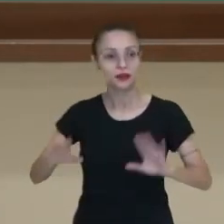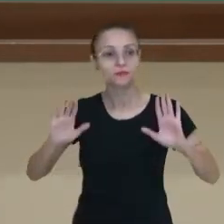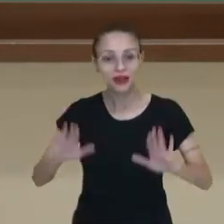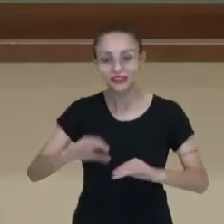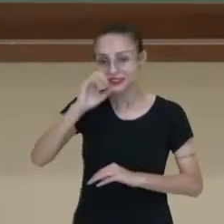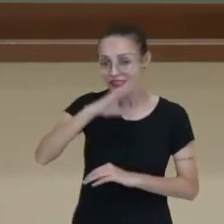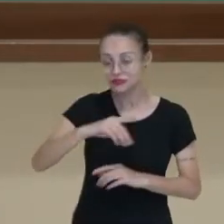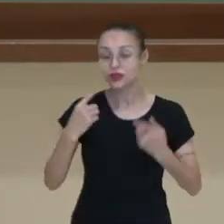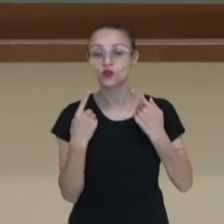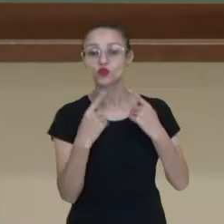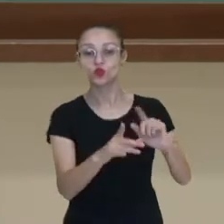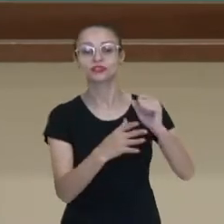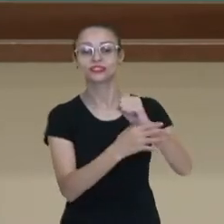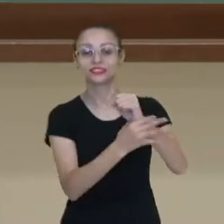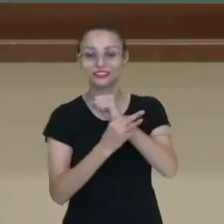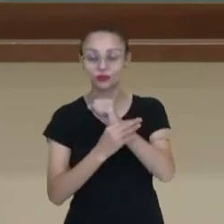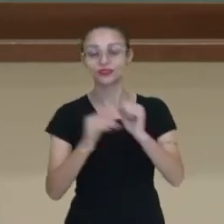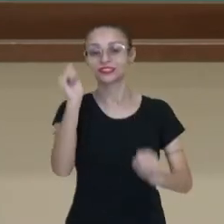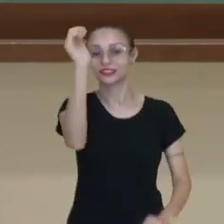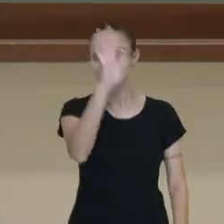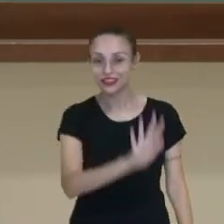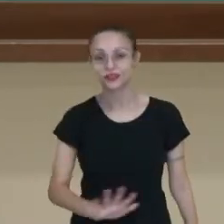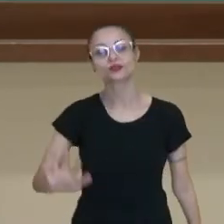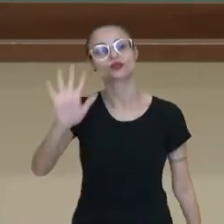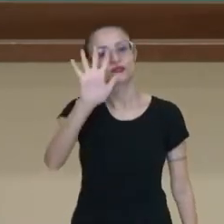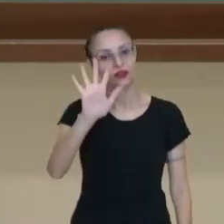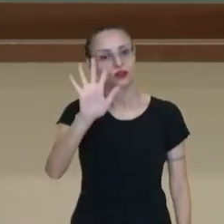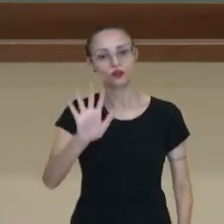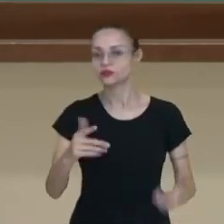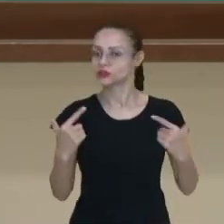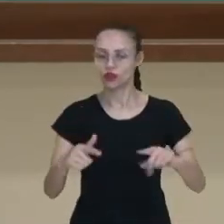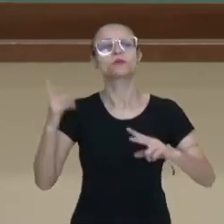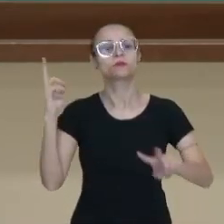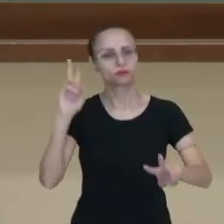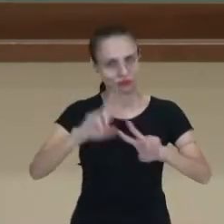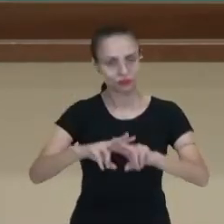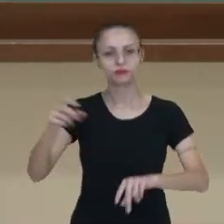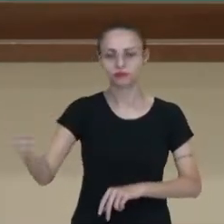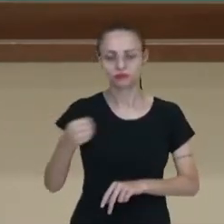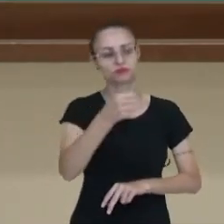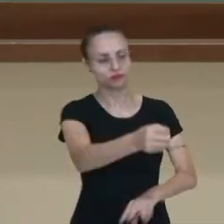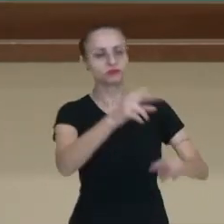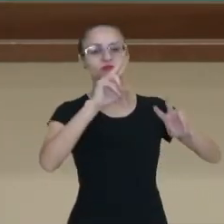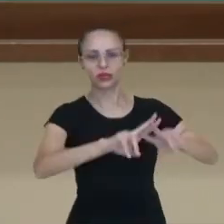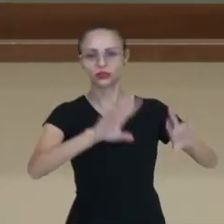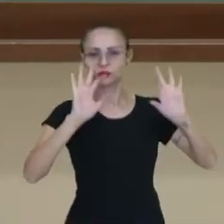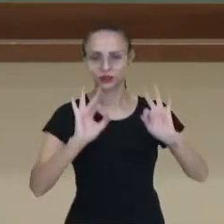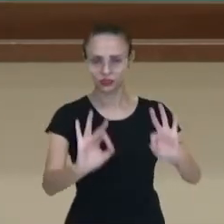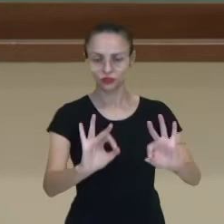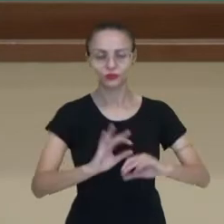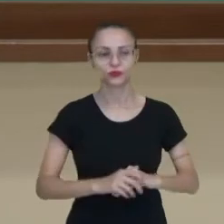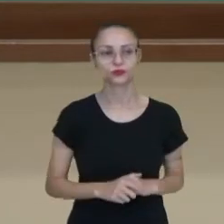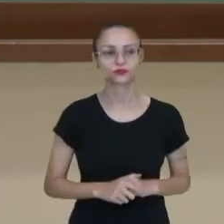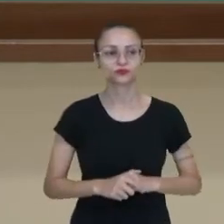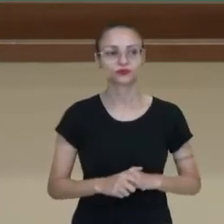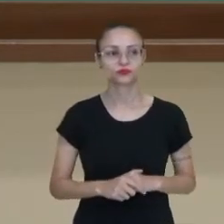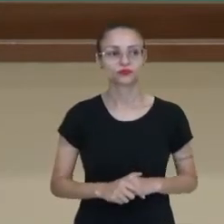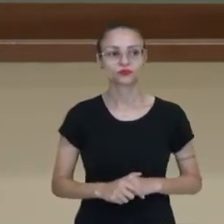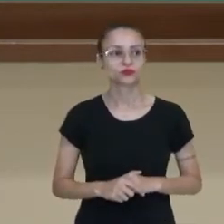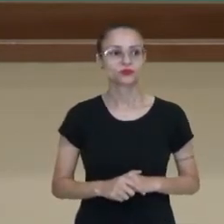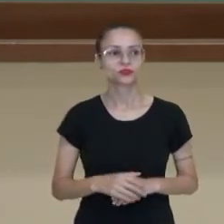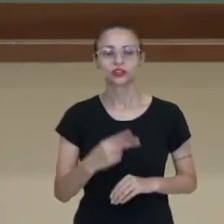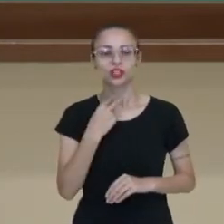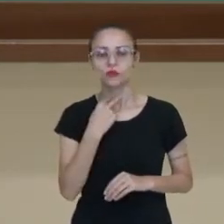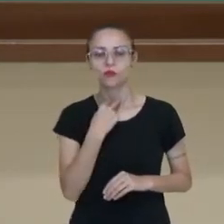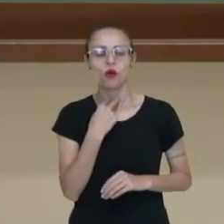crimes contra a segurança nacional, daí ele não existia. Você ficava preso e na prisão mesmo, sem poder entrar com